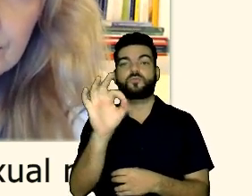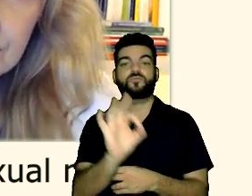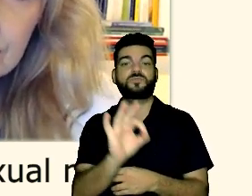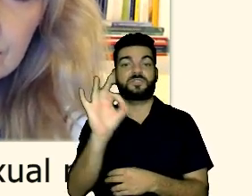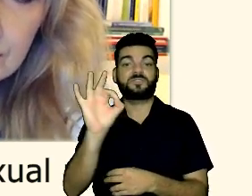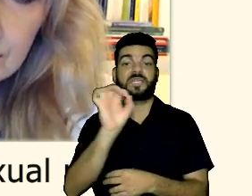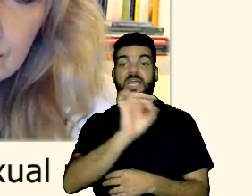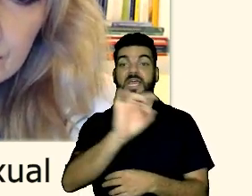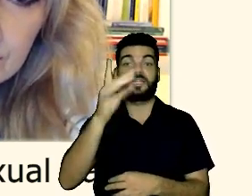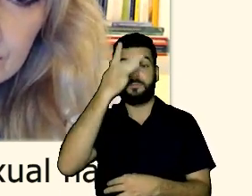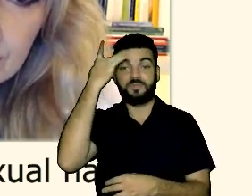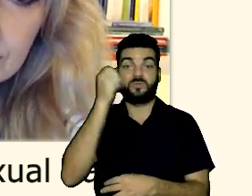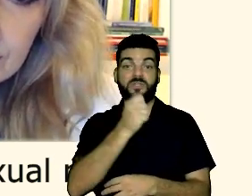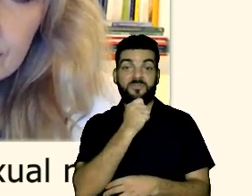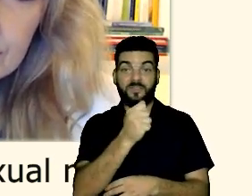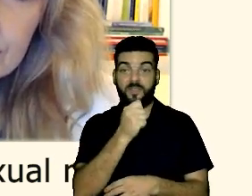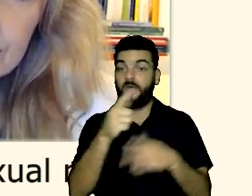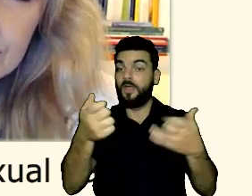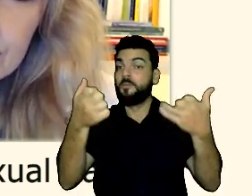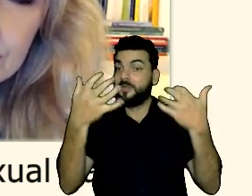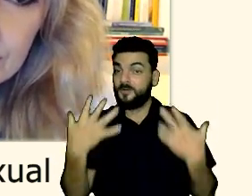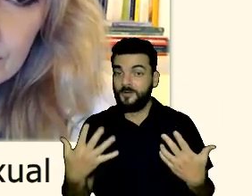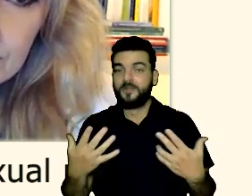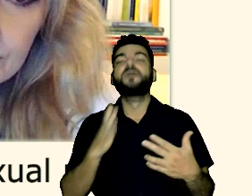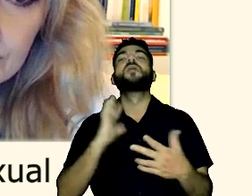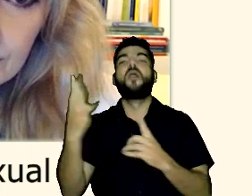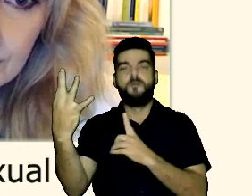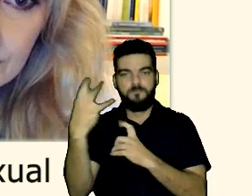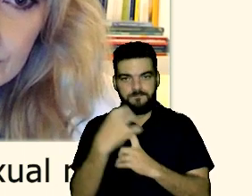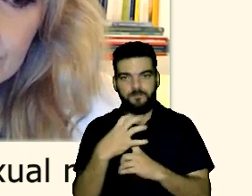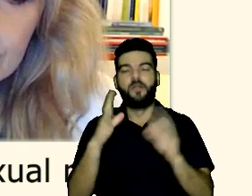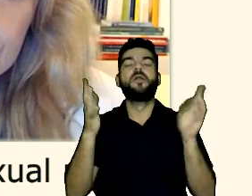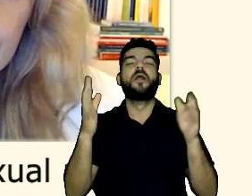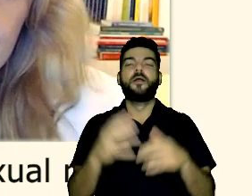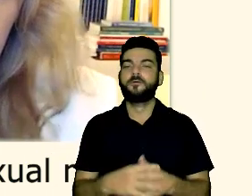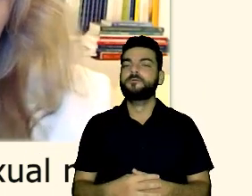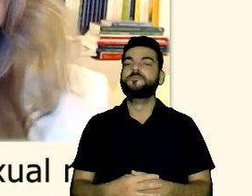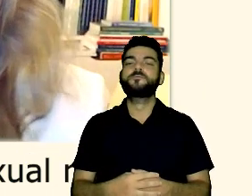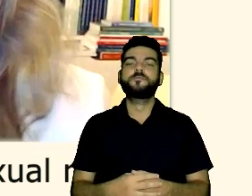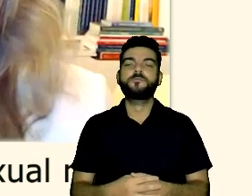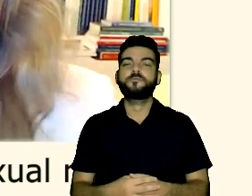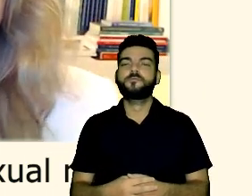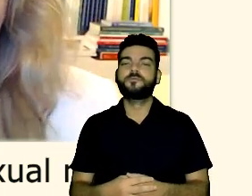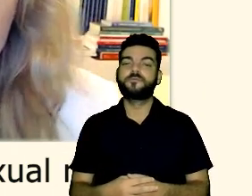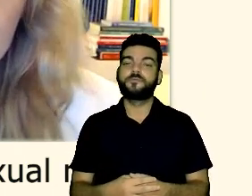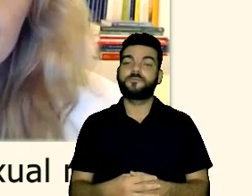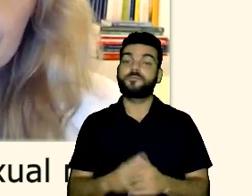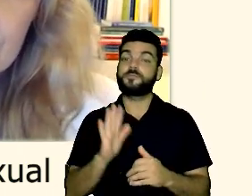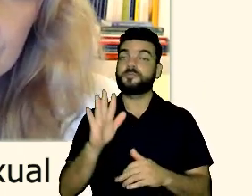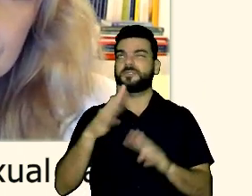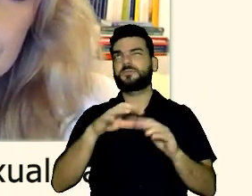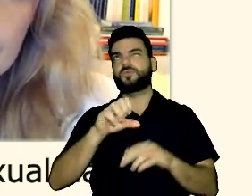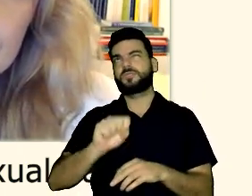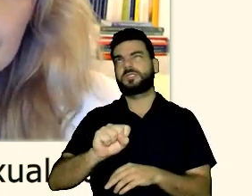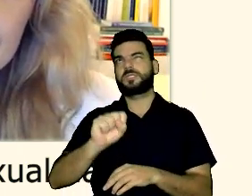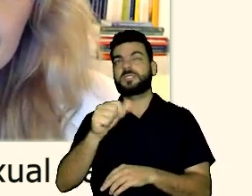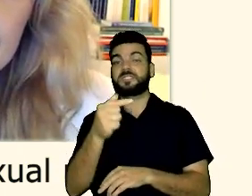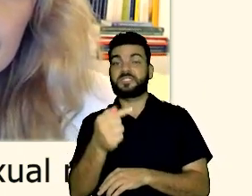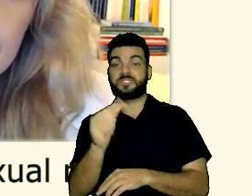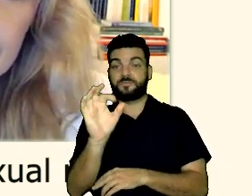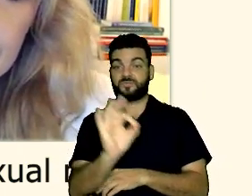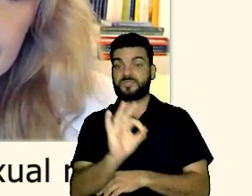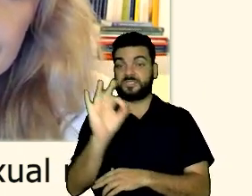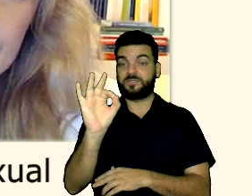pesquisa, 52% dos entrevistados, eles relataram ter sofrido algum tipo de assédio.